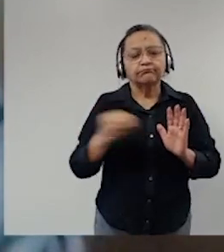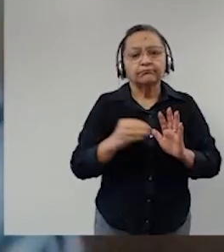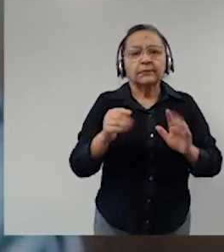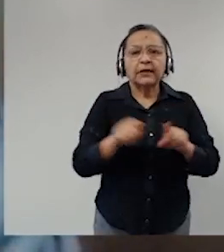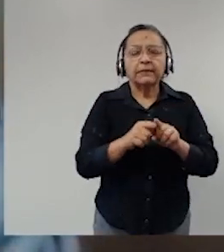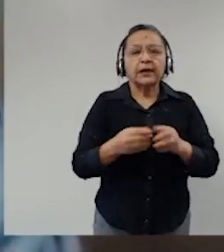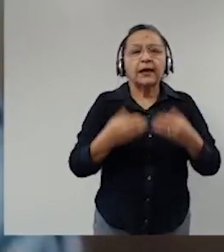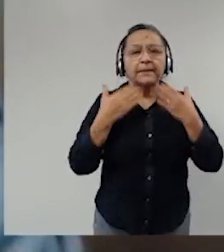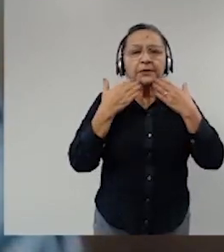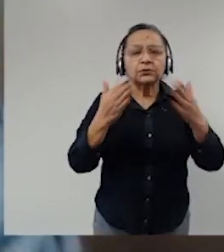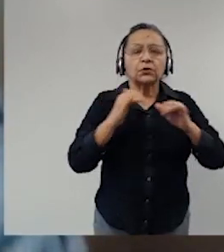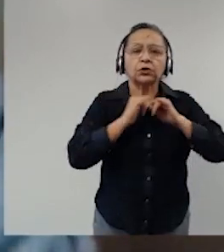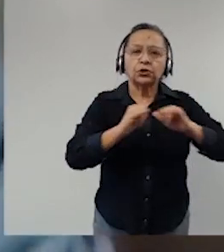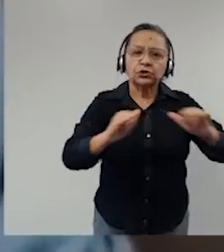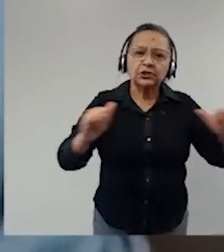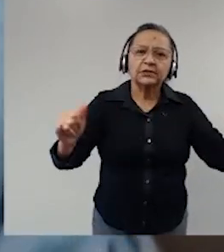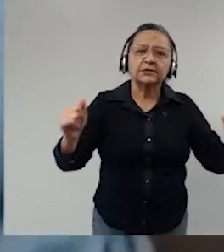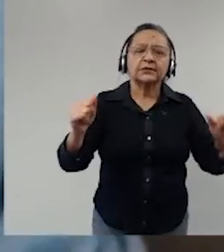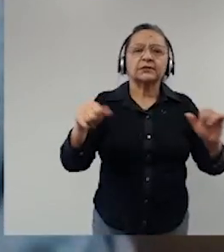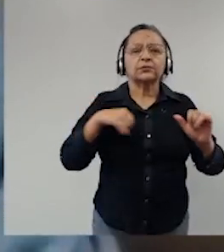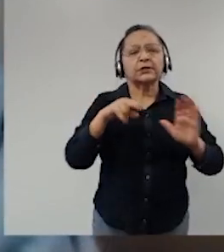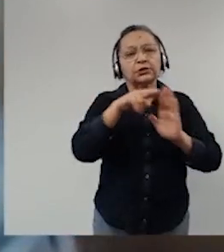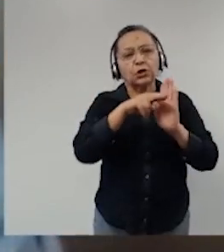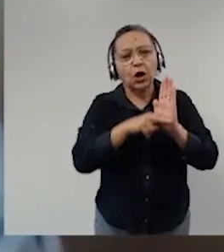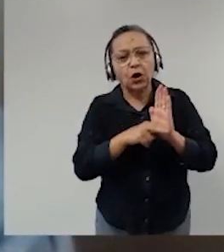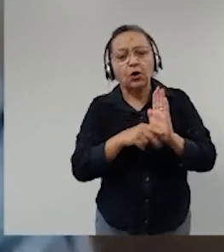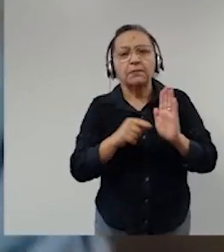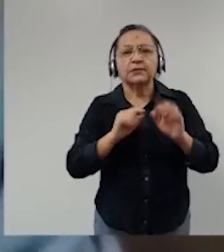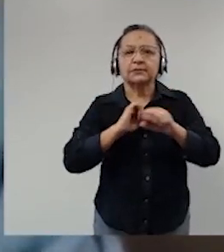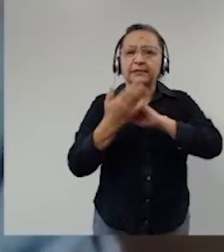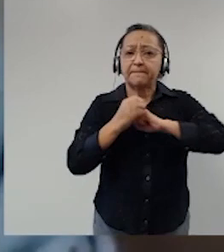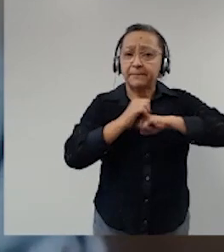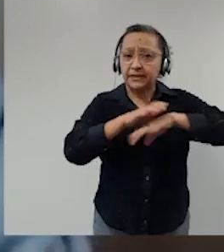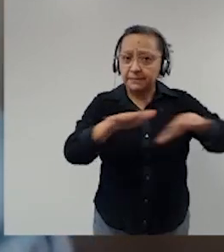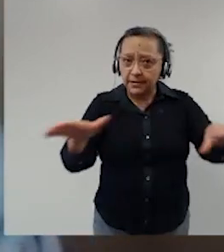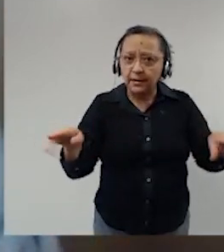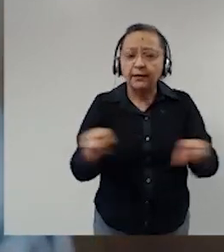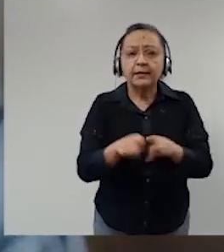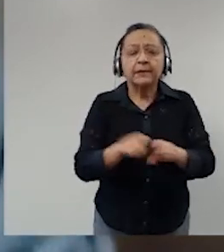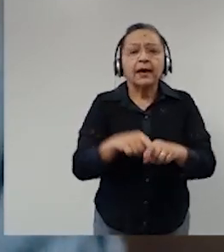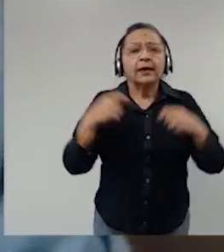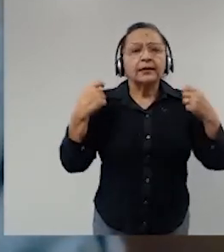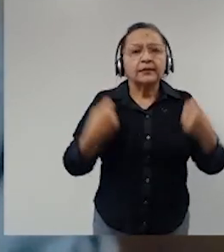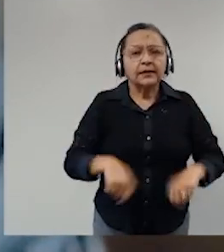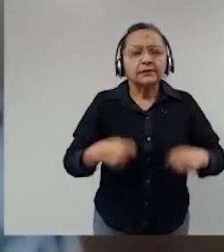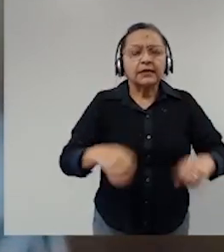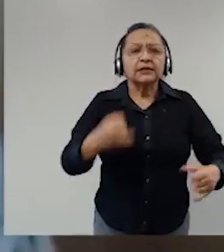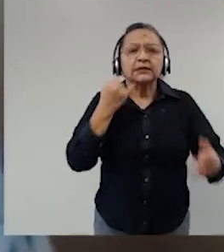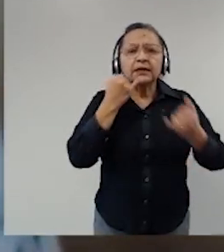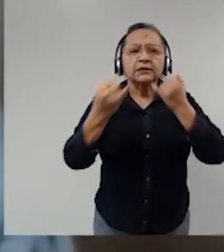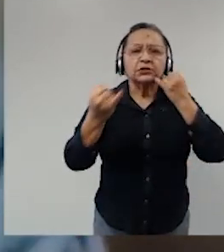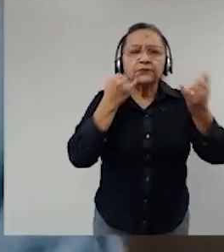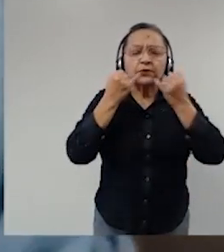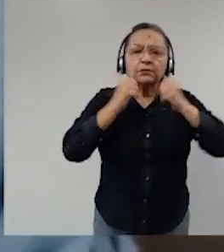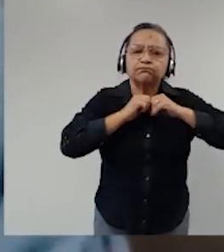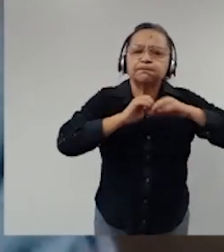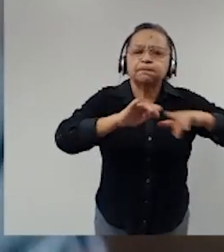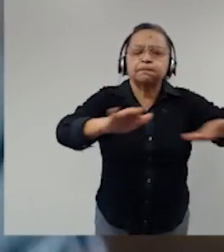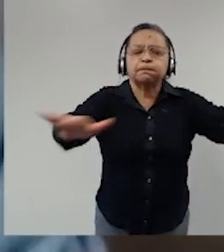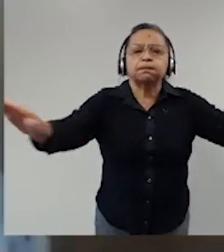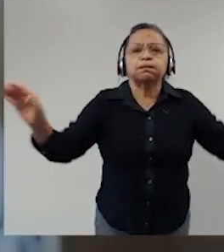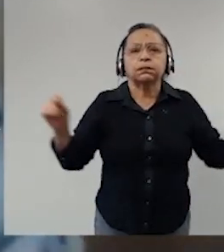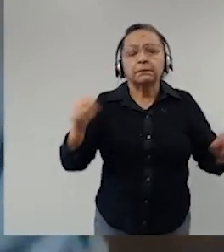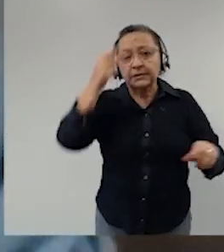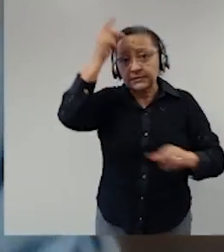sobre a pandemia, sobre os atos normativos da pandemia e a necessidade de divulgação dos dados públicos para a autodeterminação